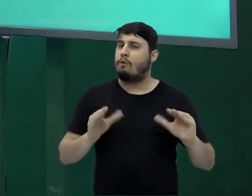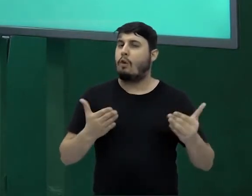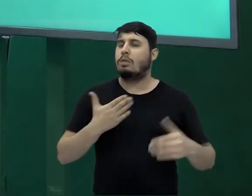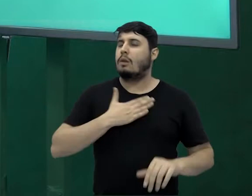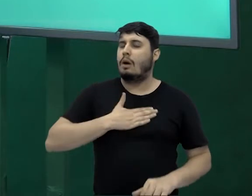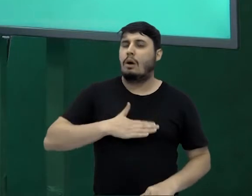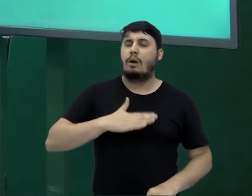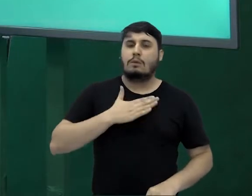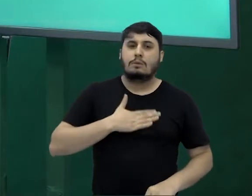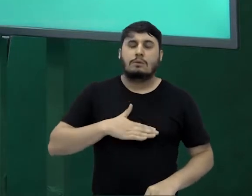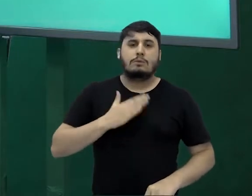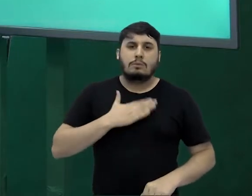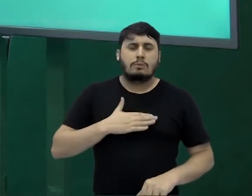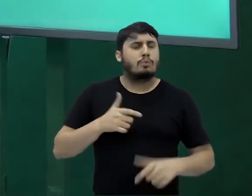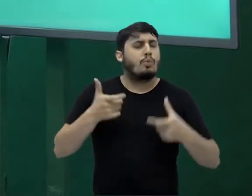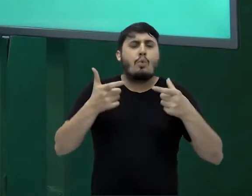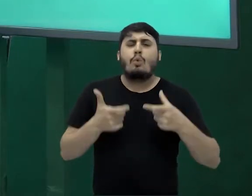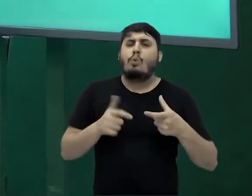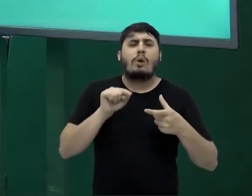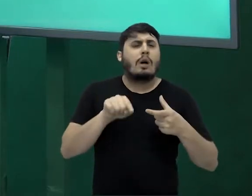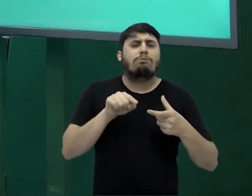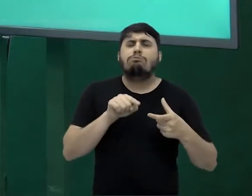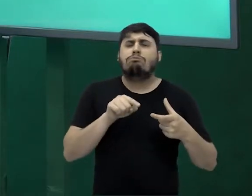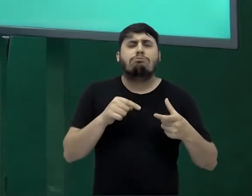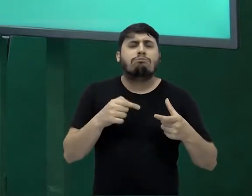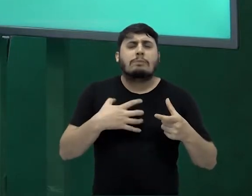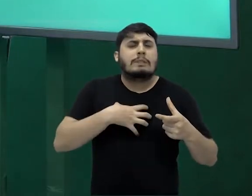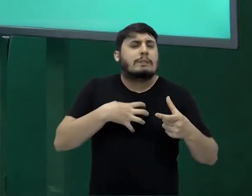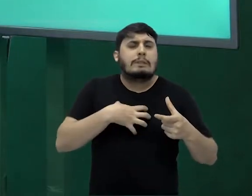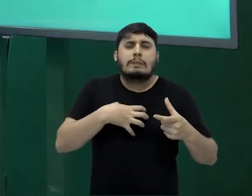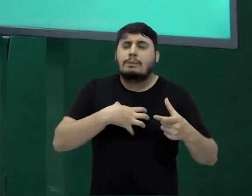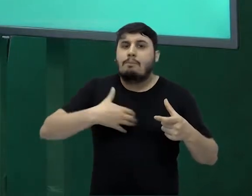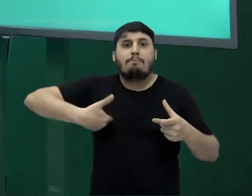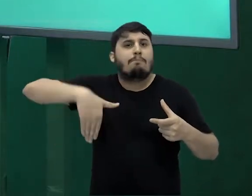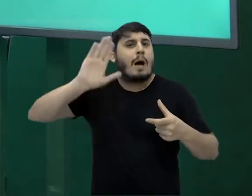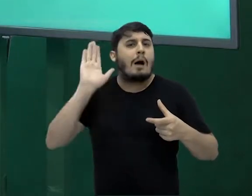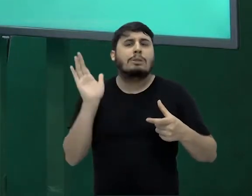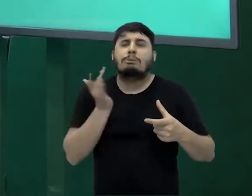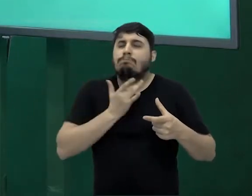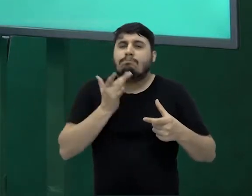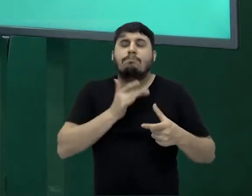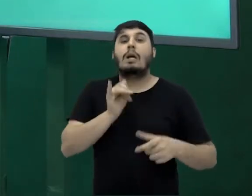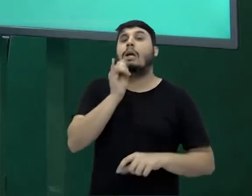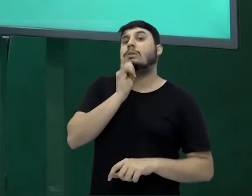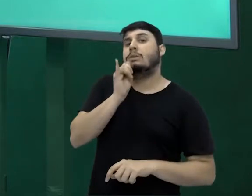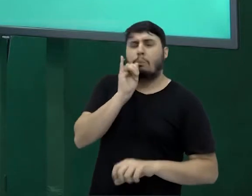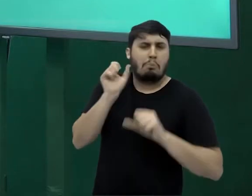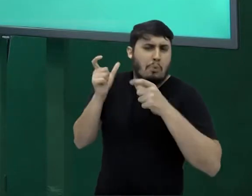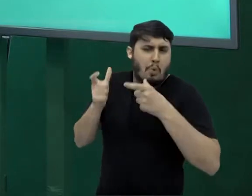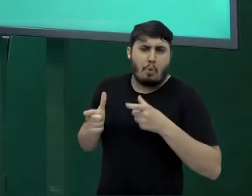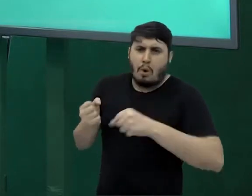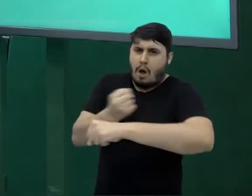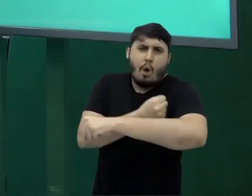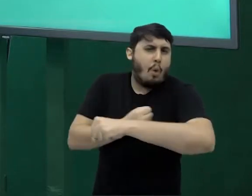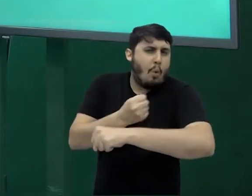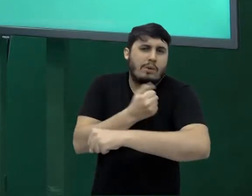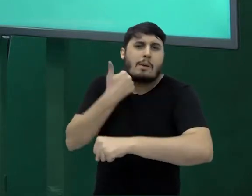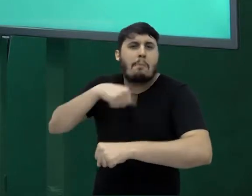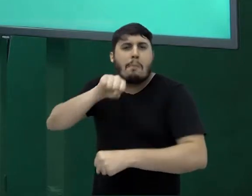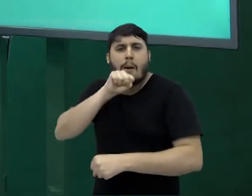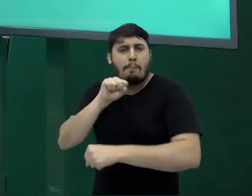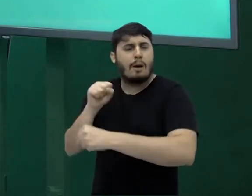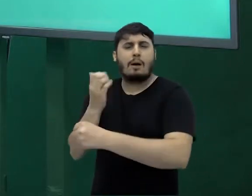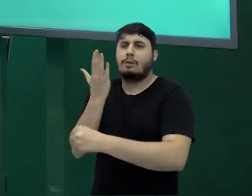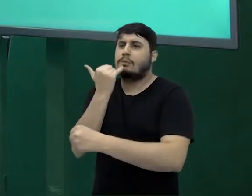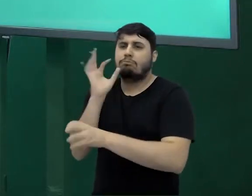sempre falo, aquele lugar que você acha que é o mais confortável. Pode ser na mesa da cozinha, com a mãe fazendo comida, não importa, o pai fazendo comida,